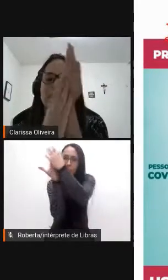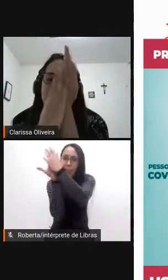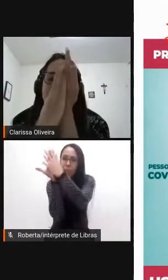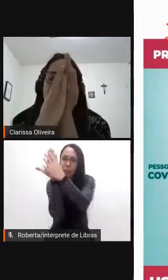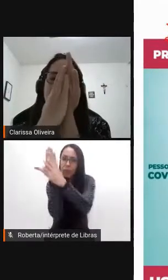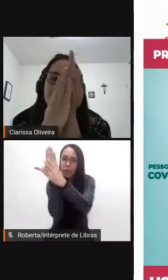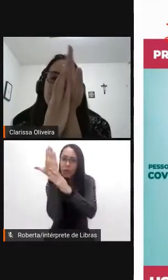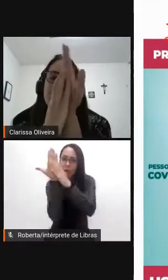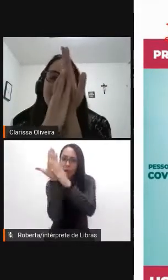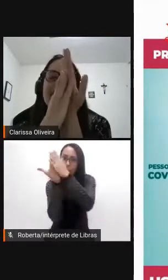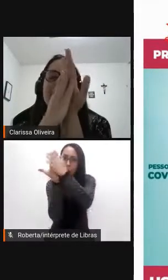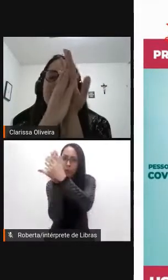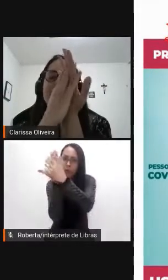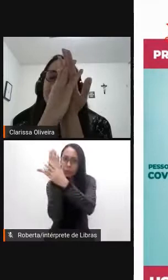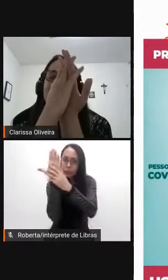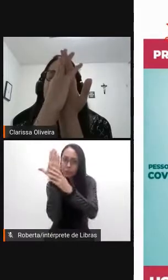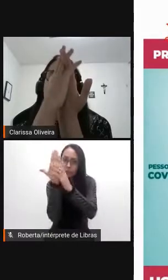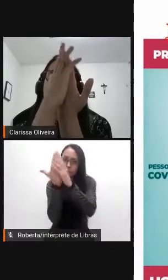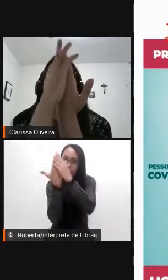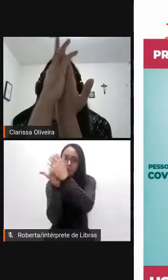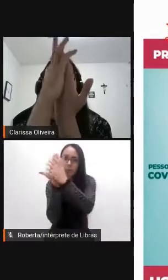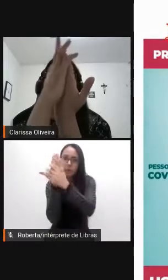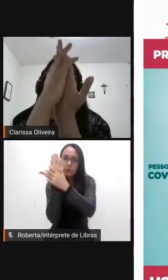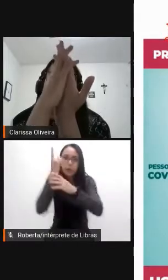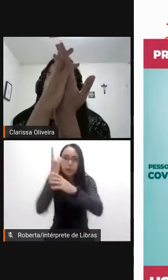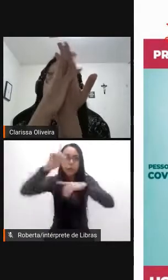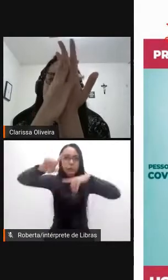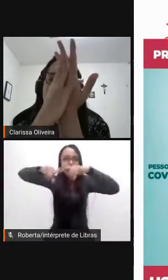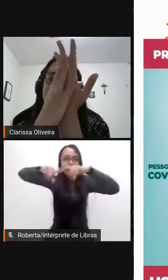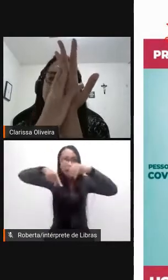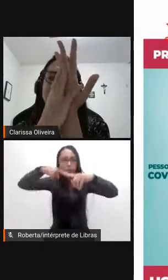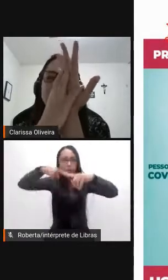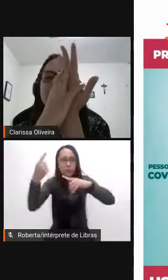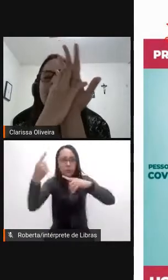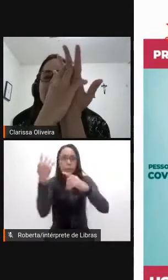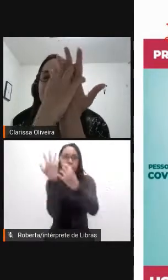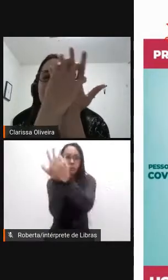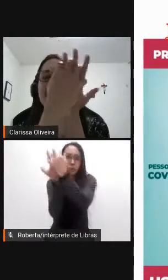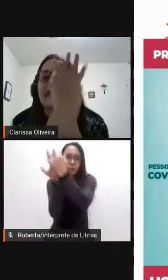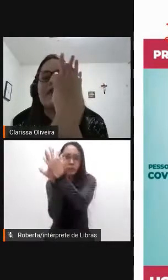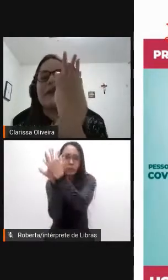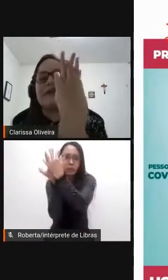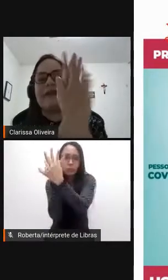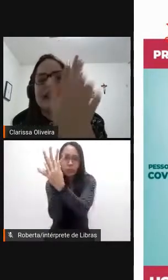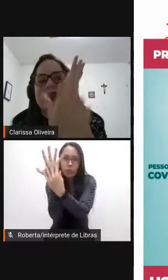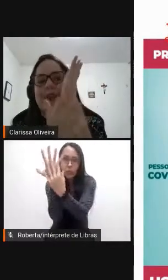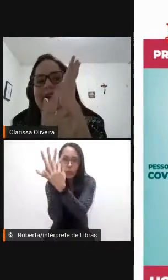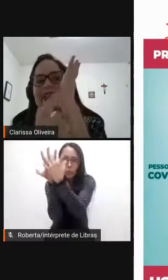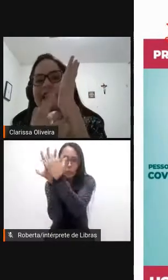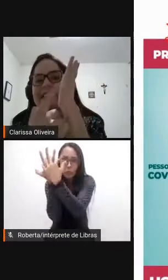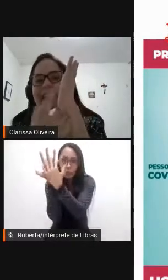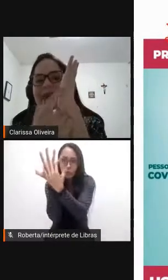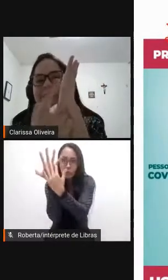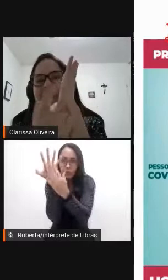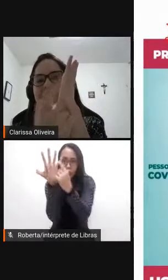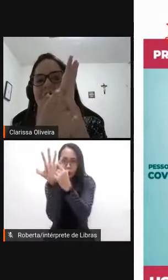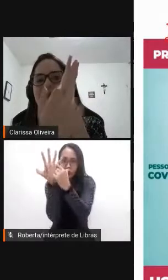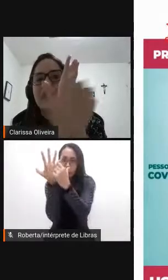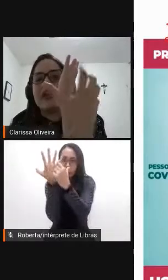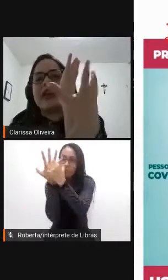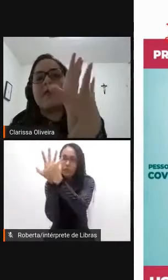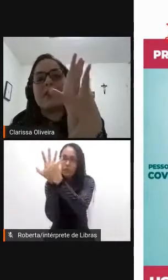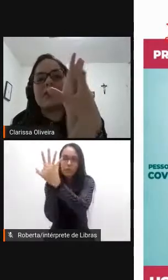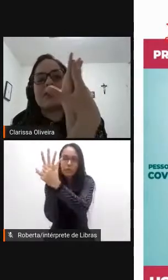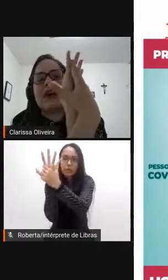dorso das mãos, e depois ir entre os dedos. E aí, quando fica essa parte lateral da minha